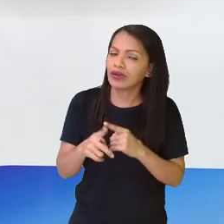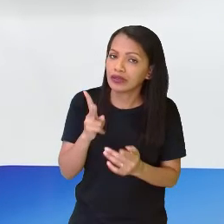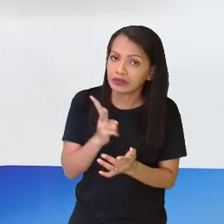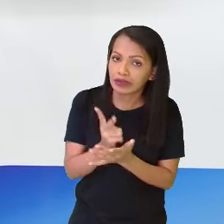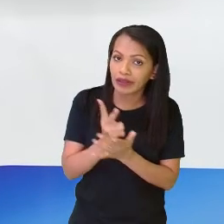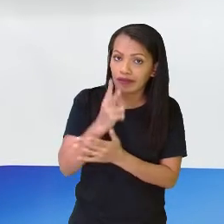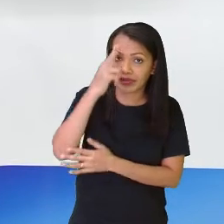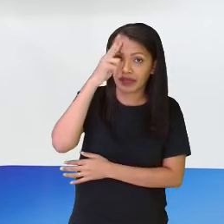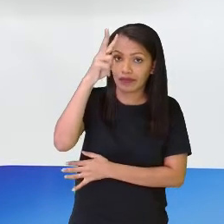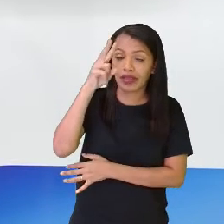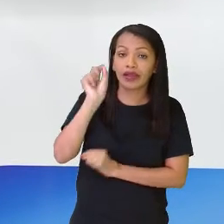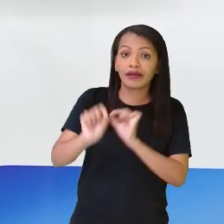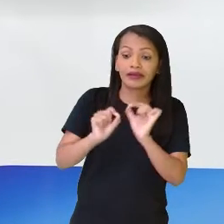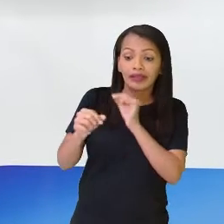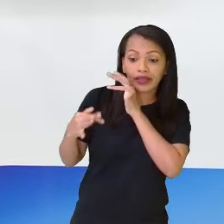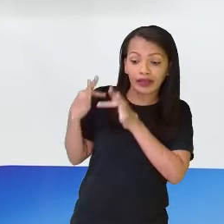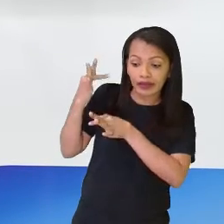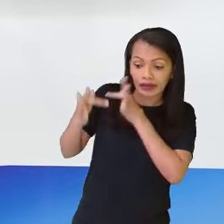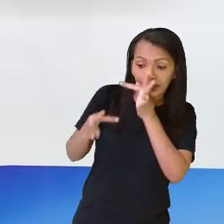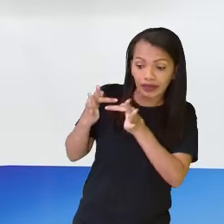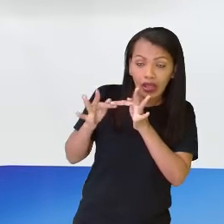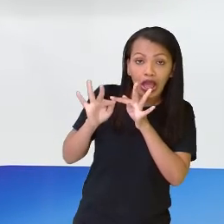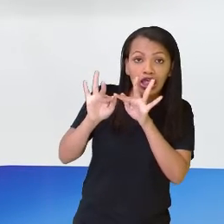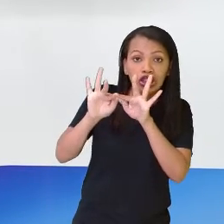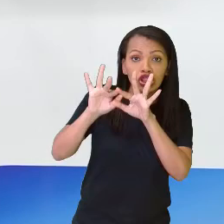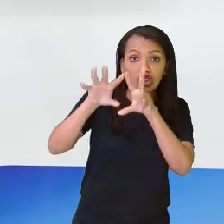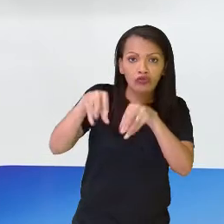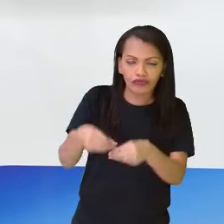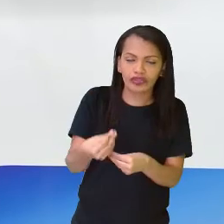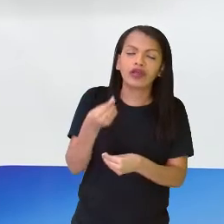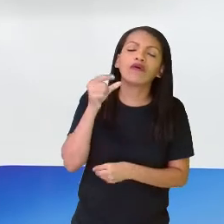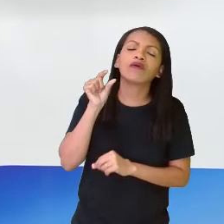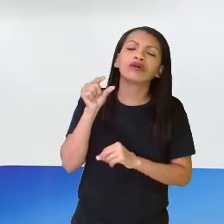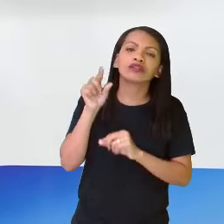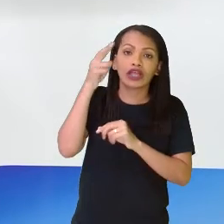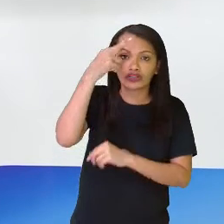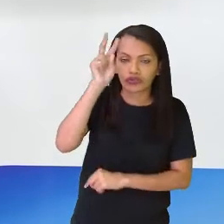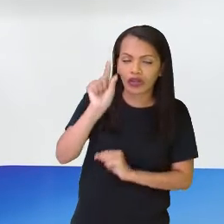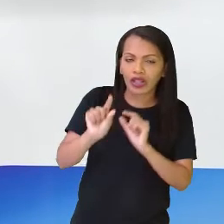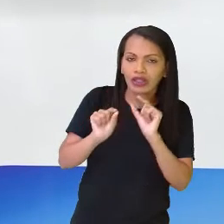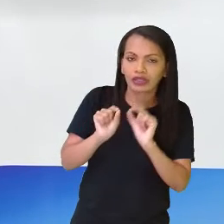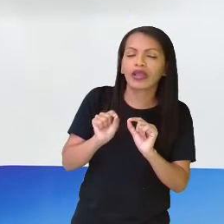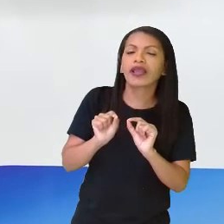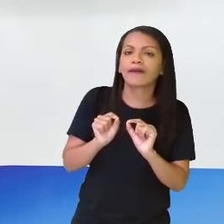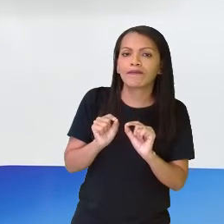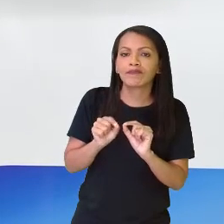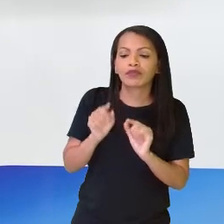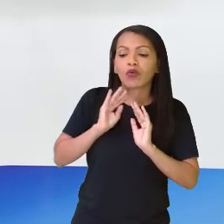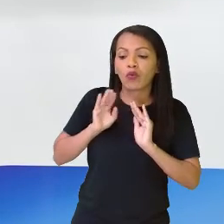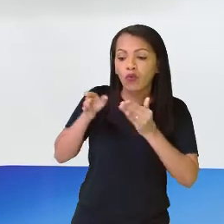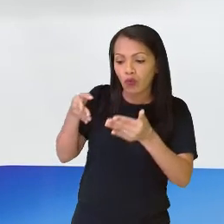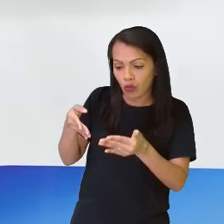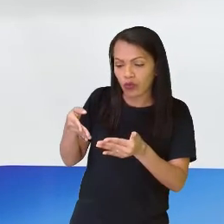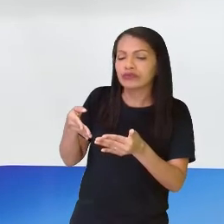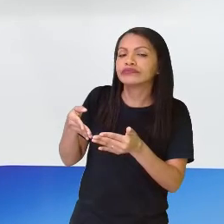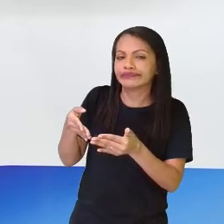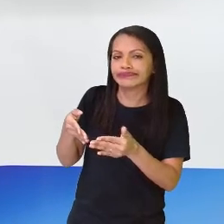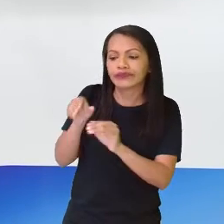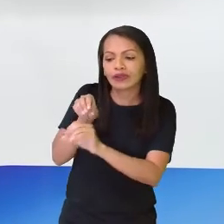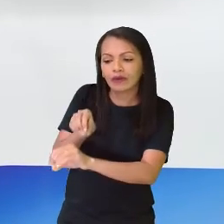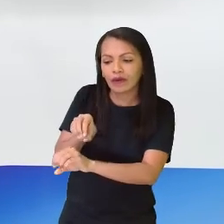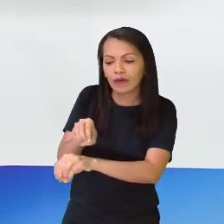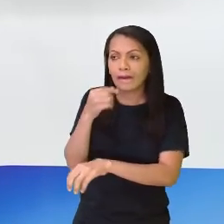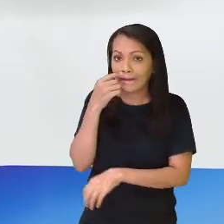sempre lembrar que a fábula no final ela tem uma moral. A fábula, gente, ela pertence a um gênero de